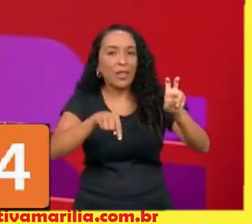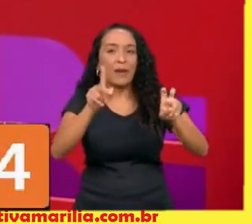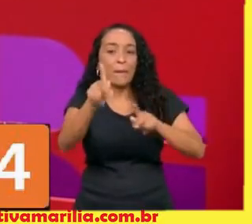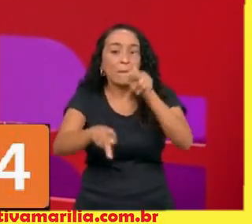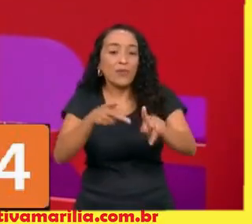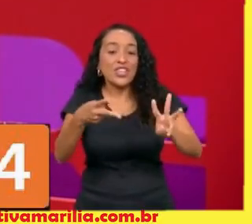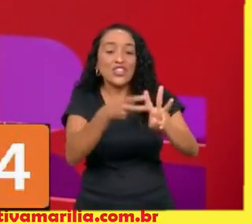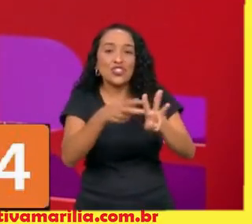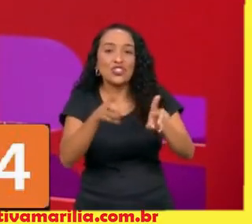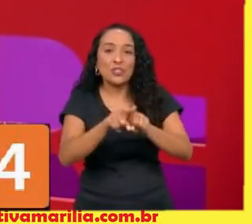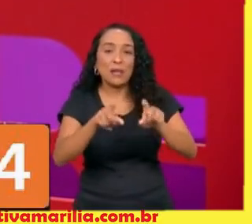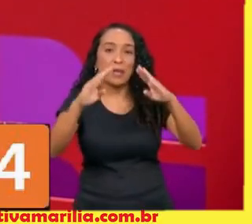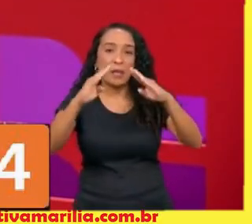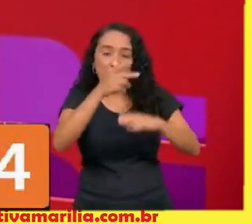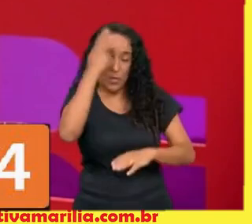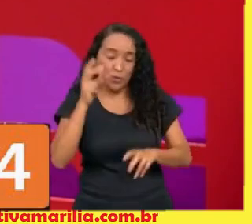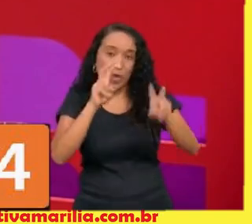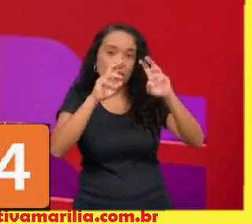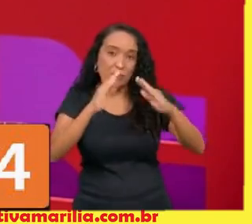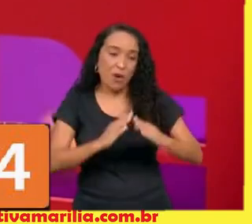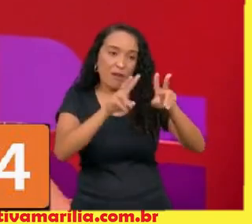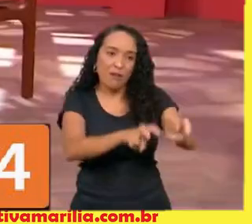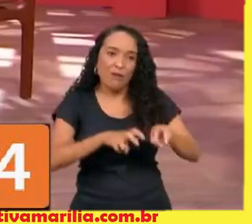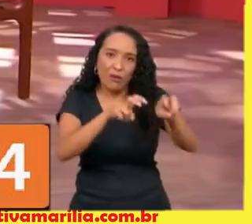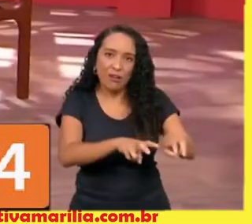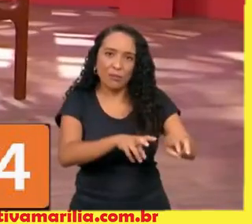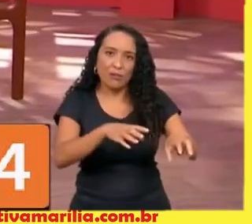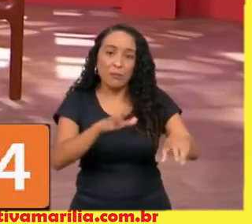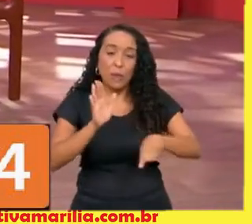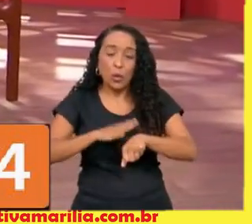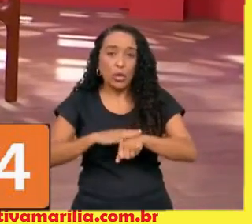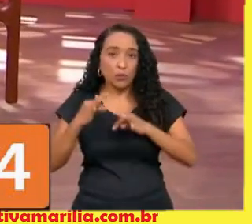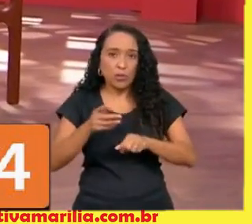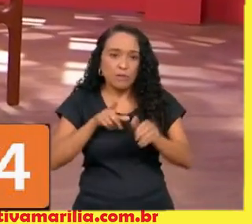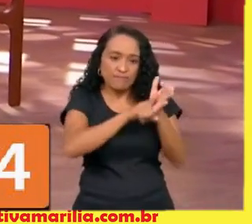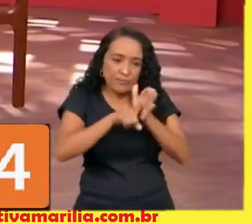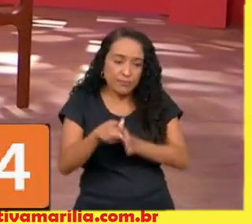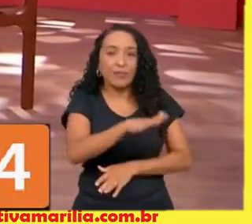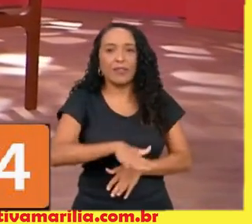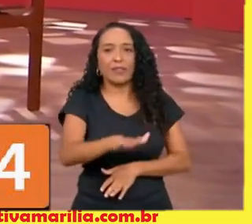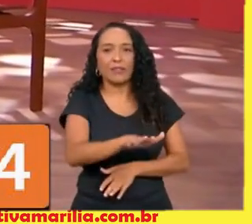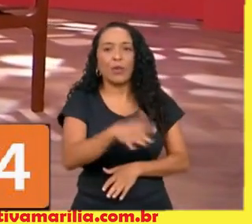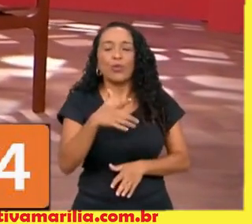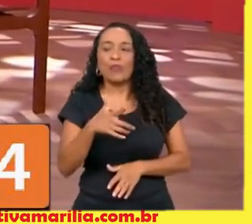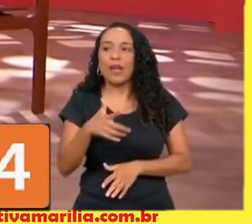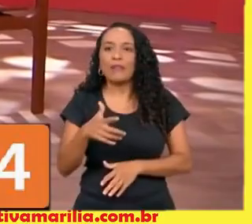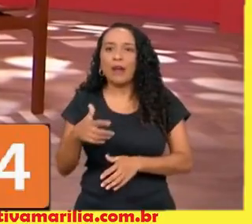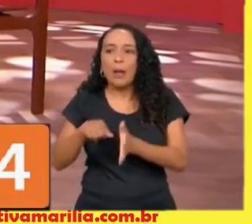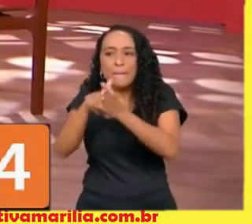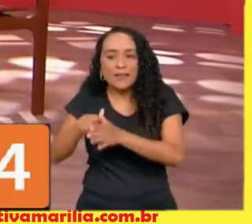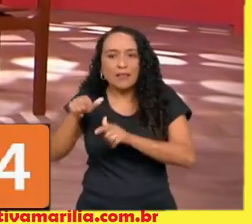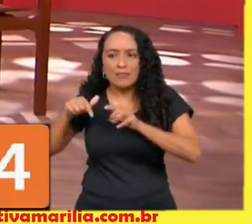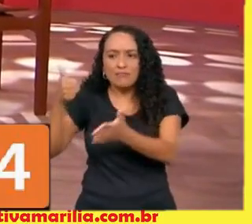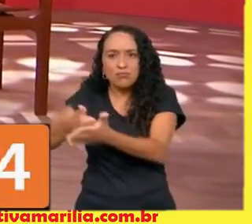camponeses. Então eu gastava muito mais tempo nisso e não estava investigando os militantes urbanos, né? Mas eu ia